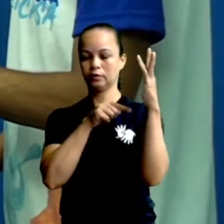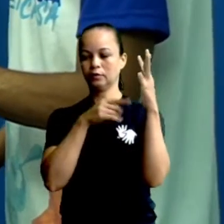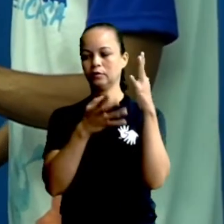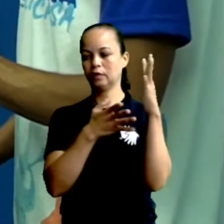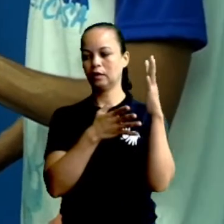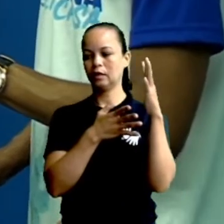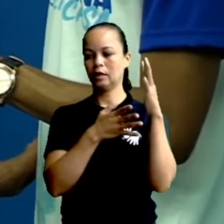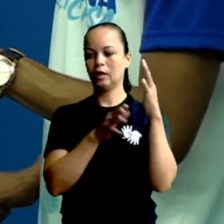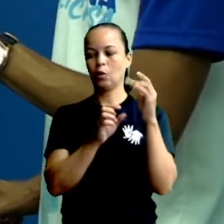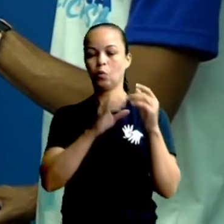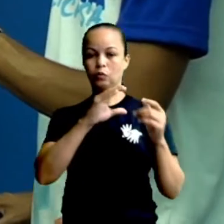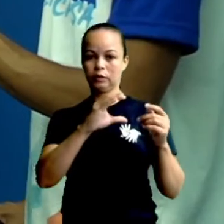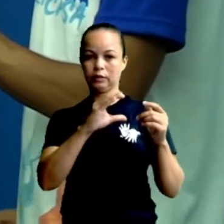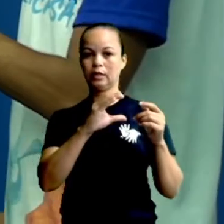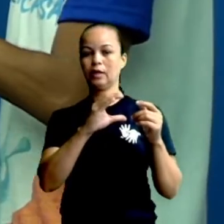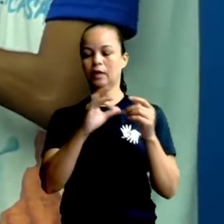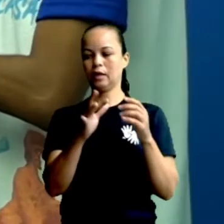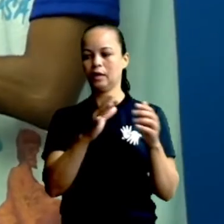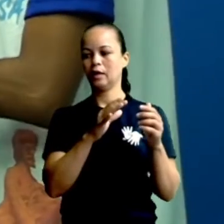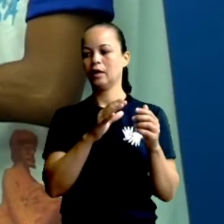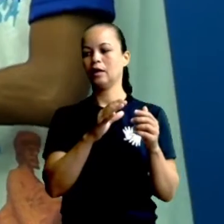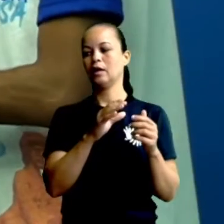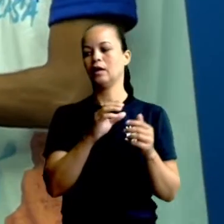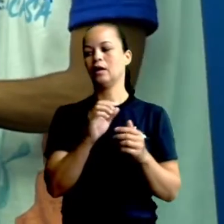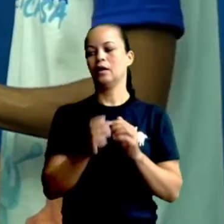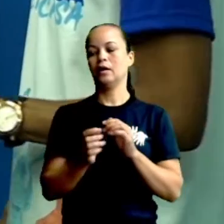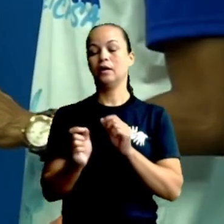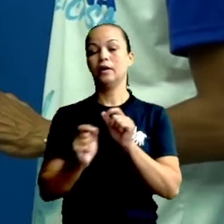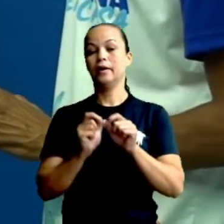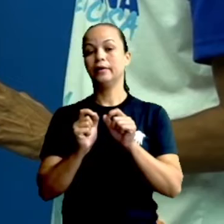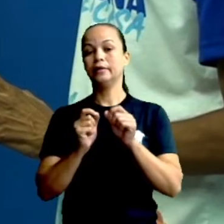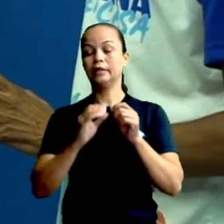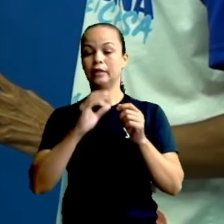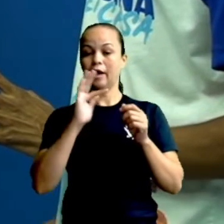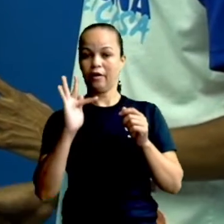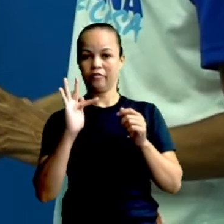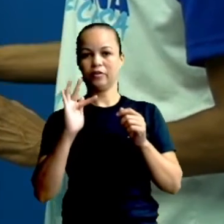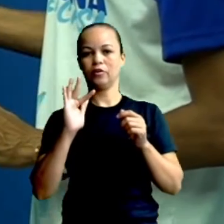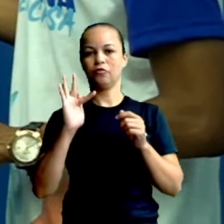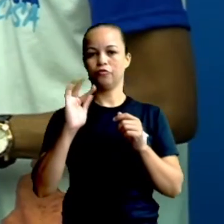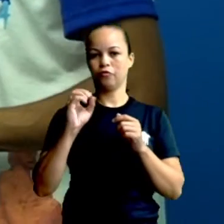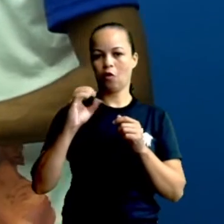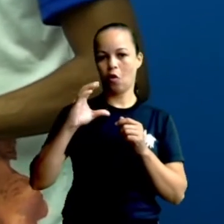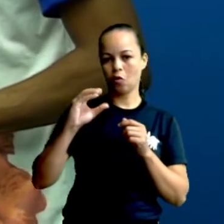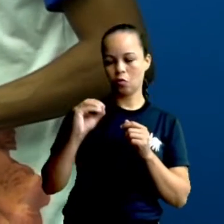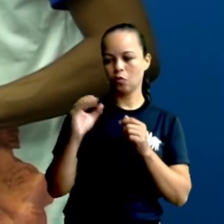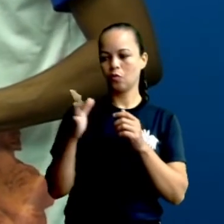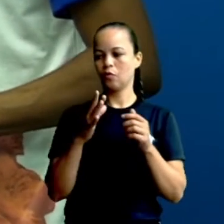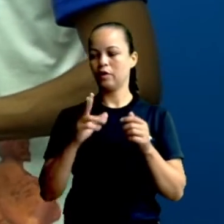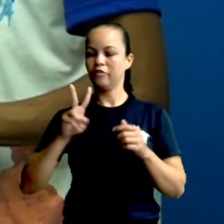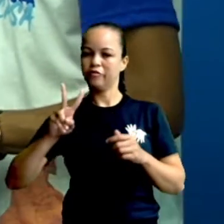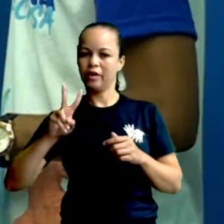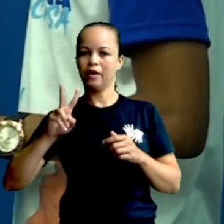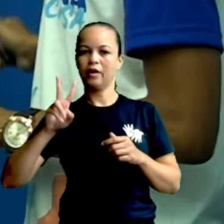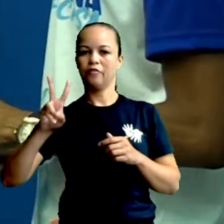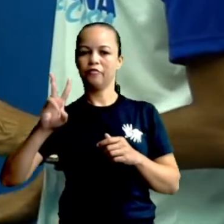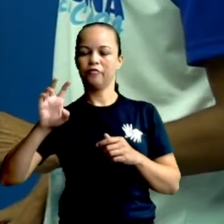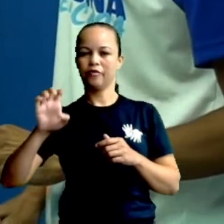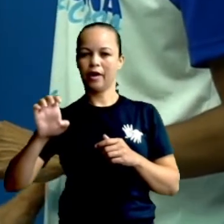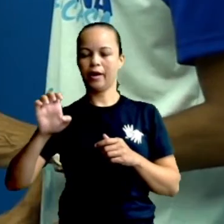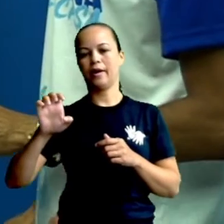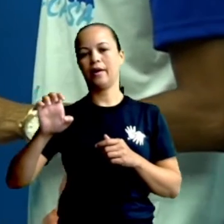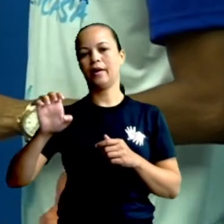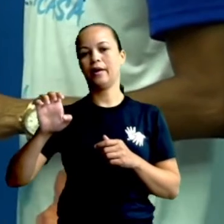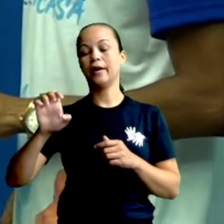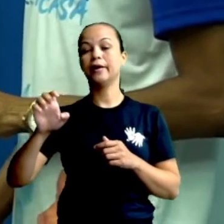centro de curvatura, o F é o foco e V é o vértice. E essa linha aqui, horizontal, a gente